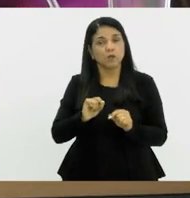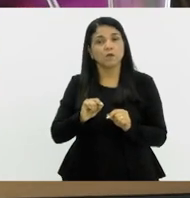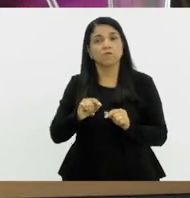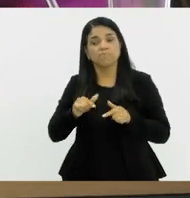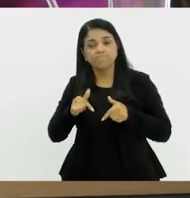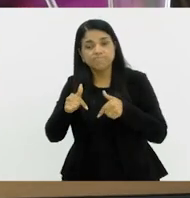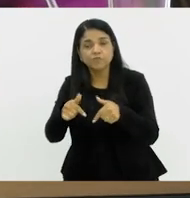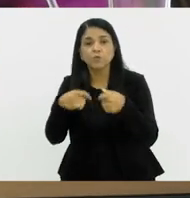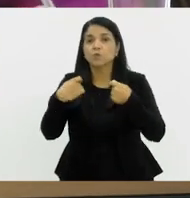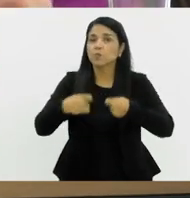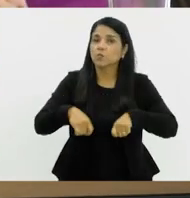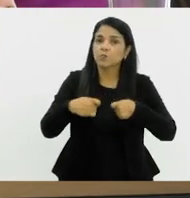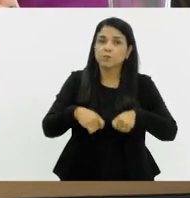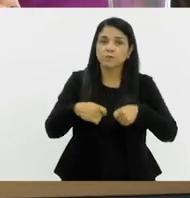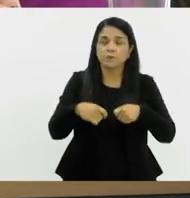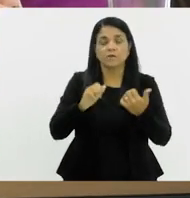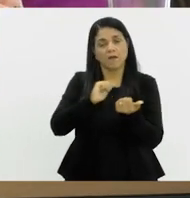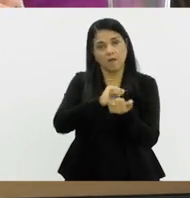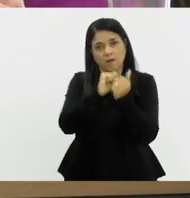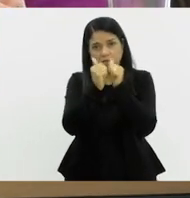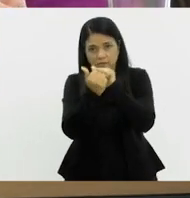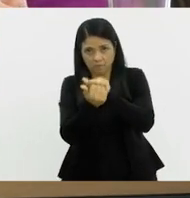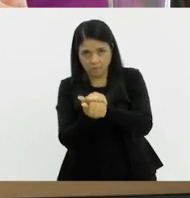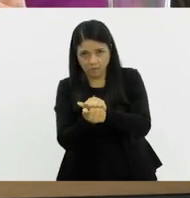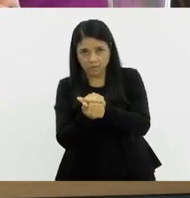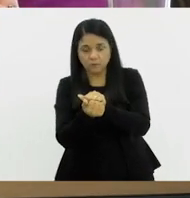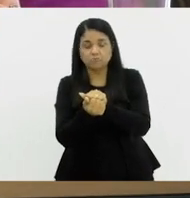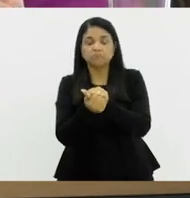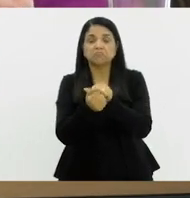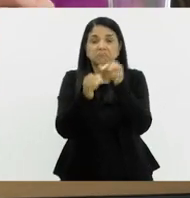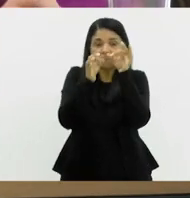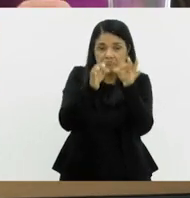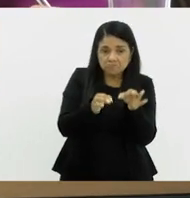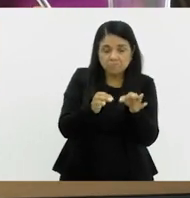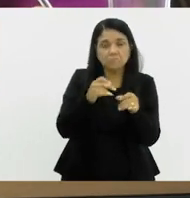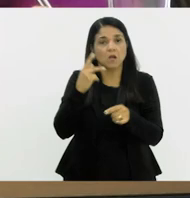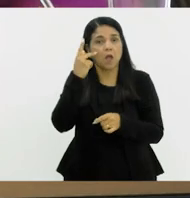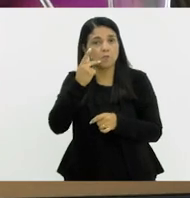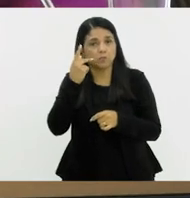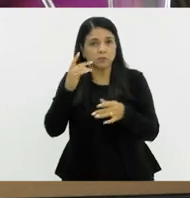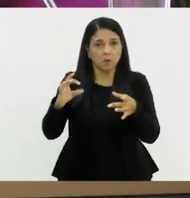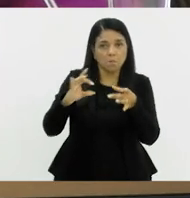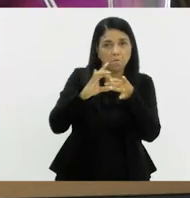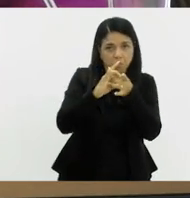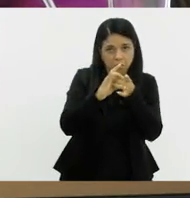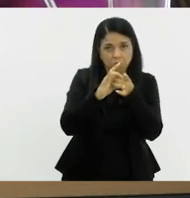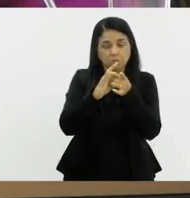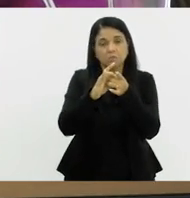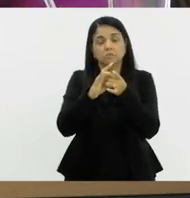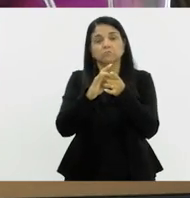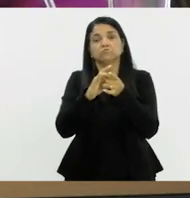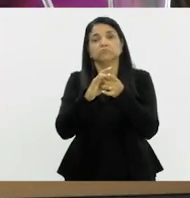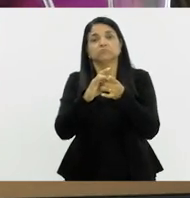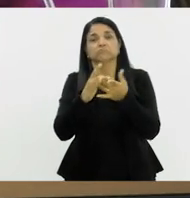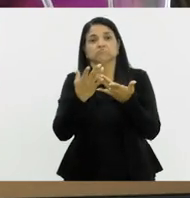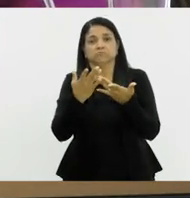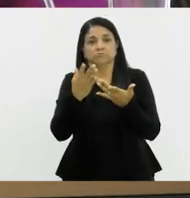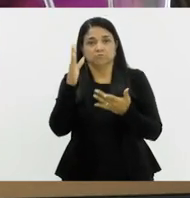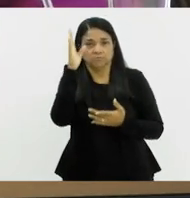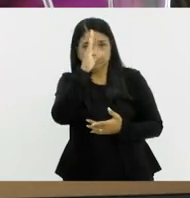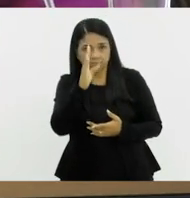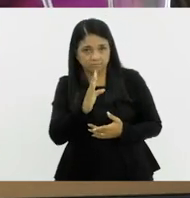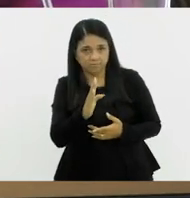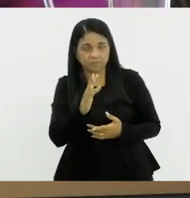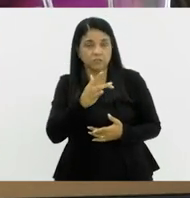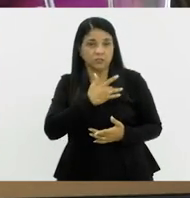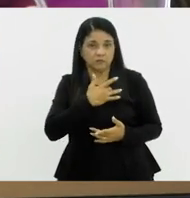a necessidade de adequação, se aquilo estava adequado à política, né, nacional de